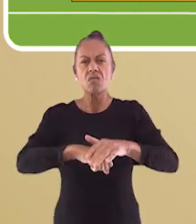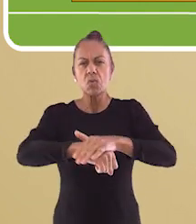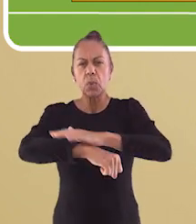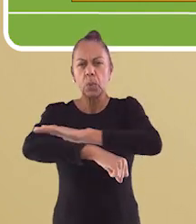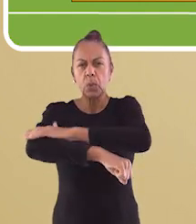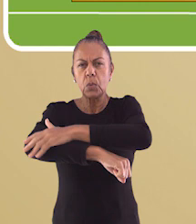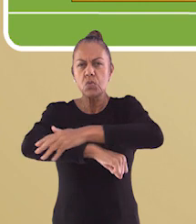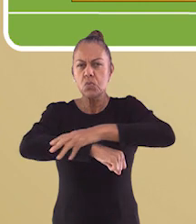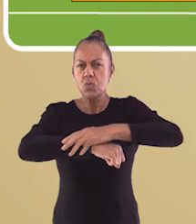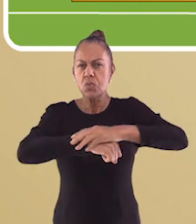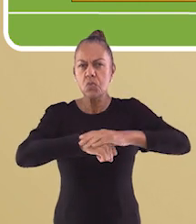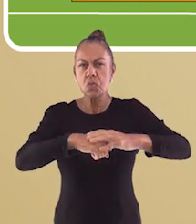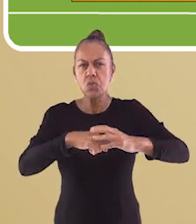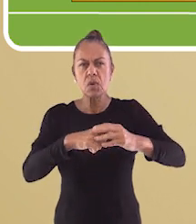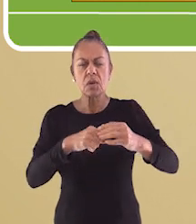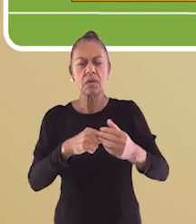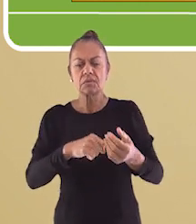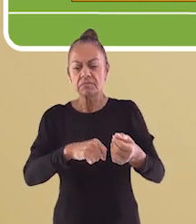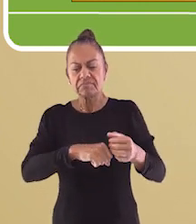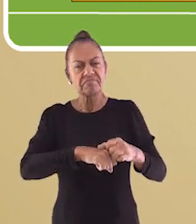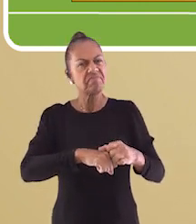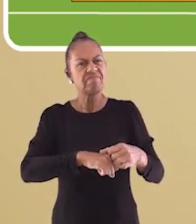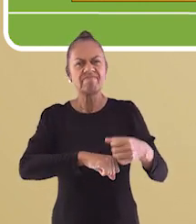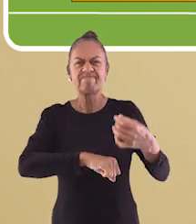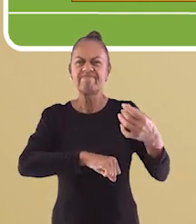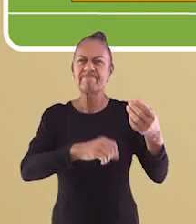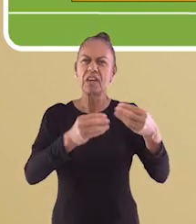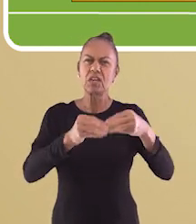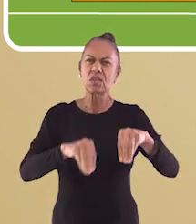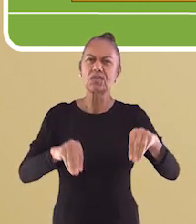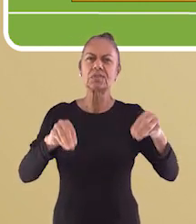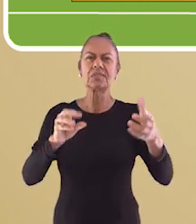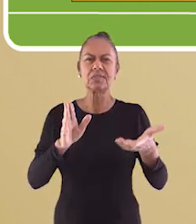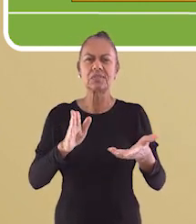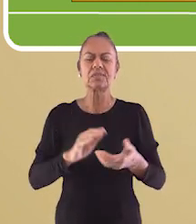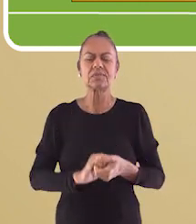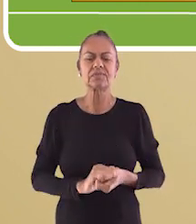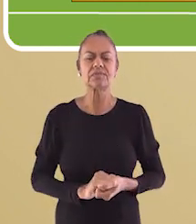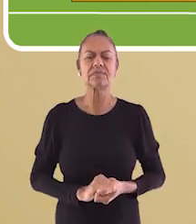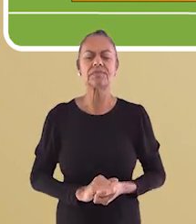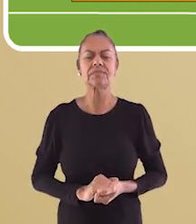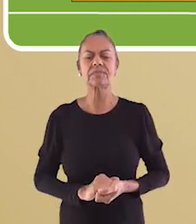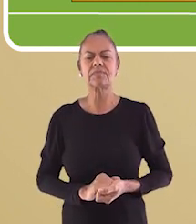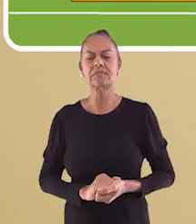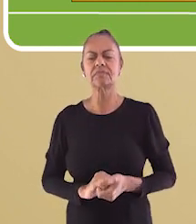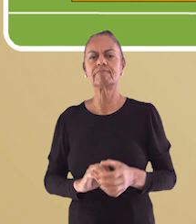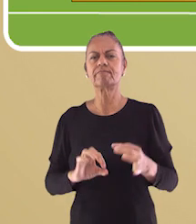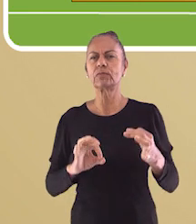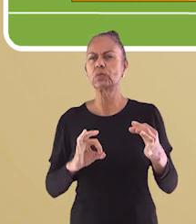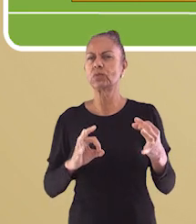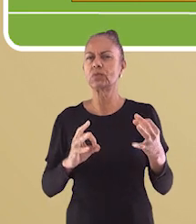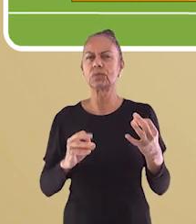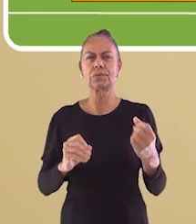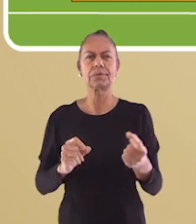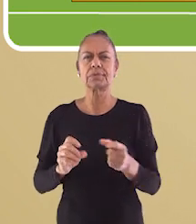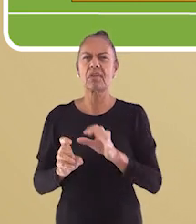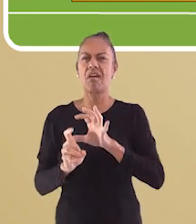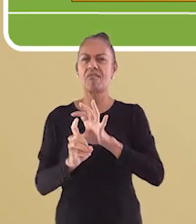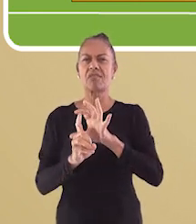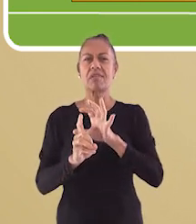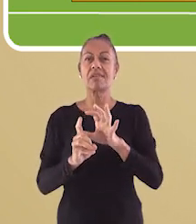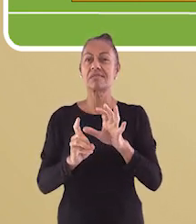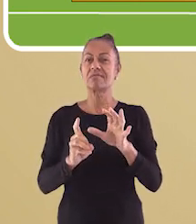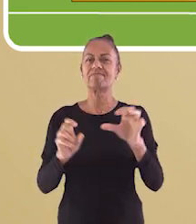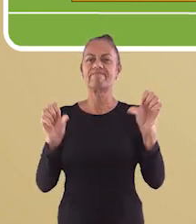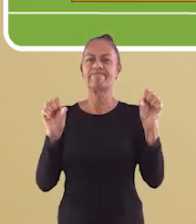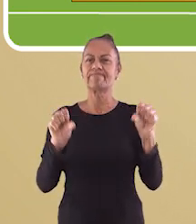a superfície, a luz do sol não chega, se tem algas ali embaixo precisando, se tem seres vivos precisando, vai ficar tudo comprometido por causa da